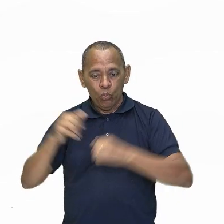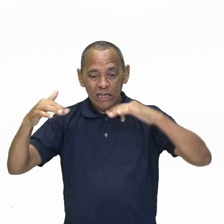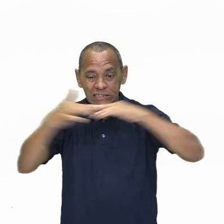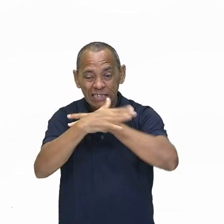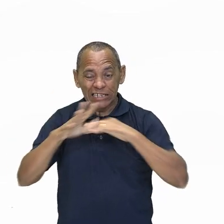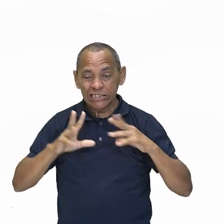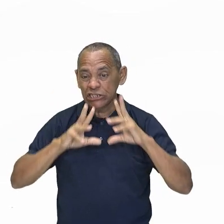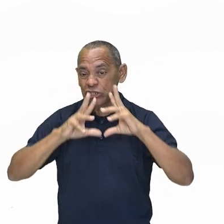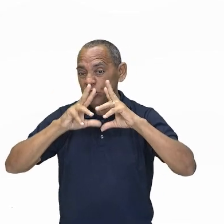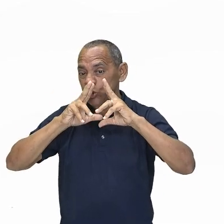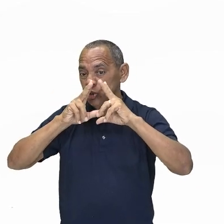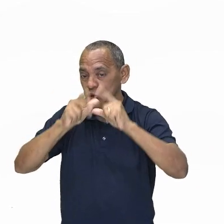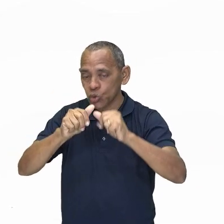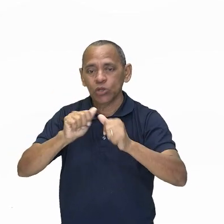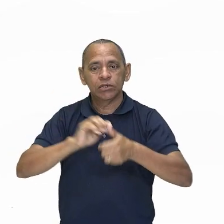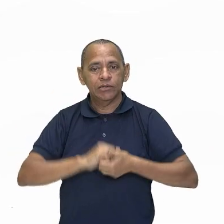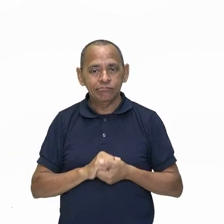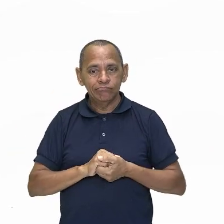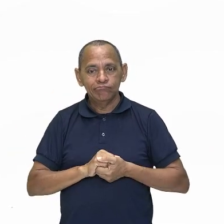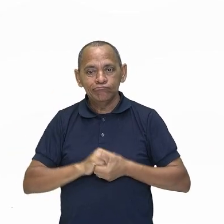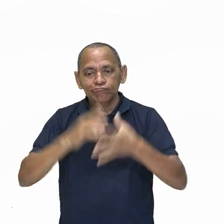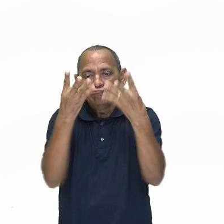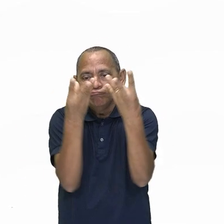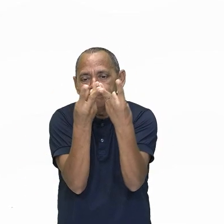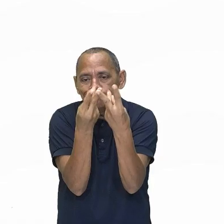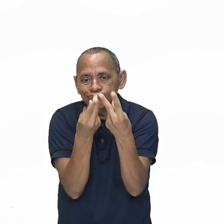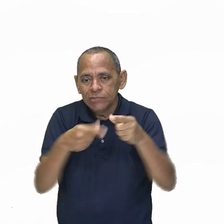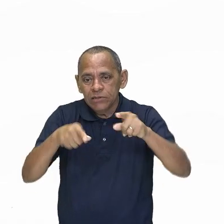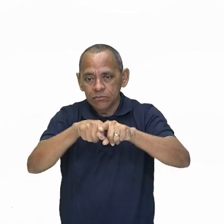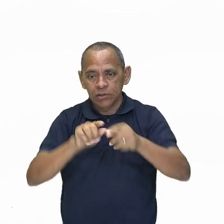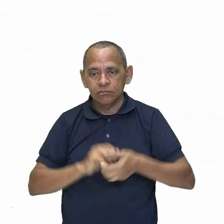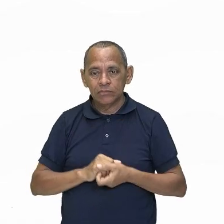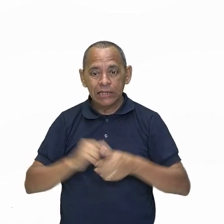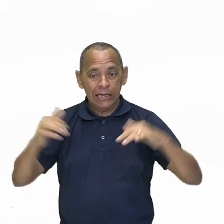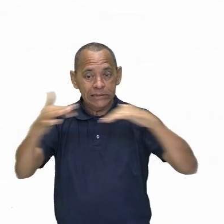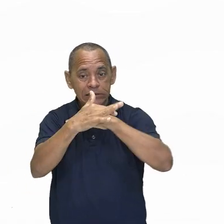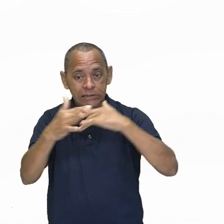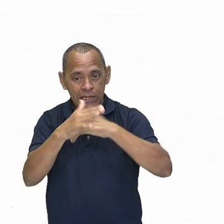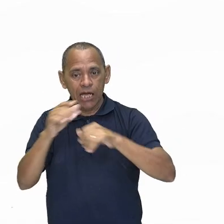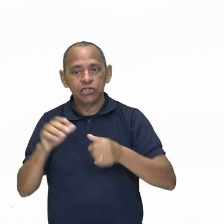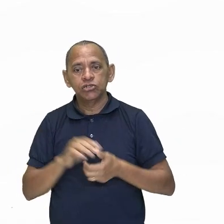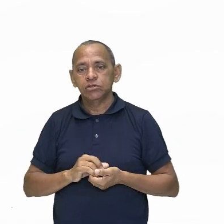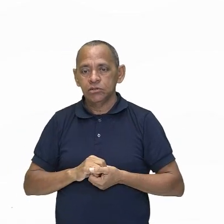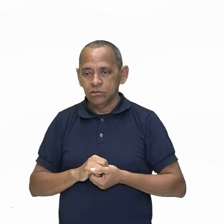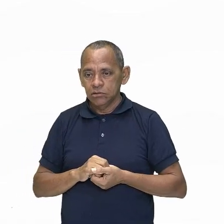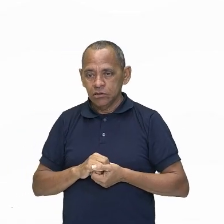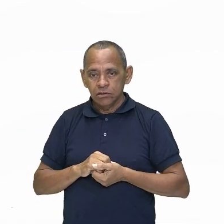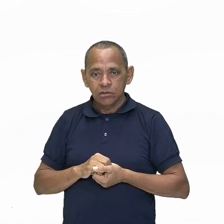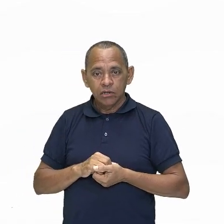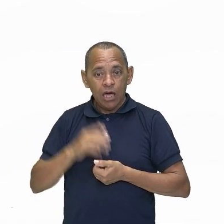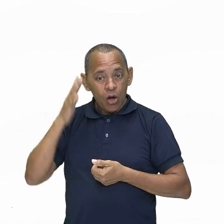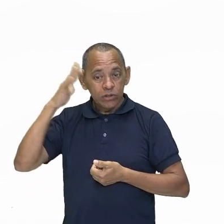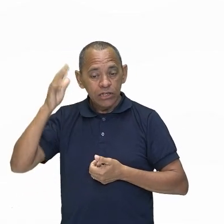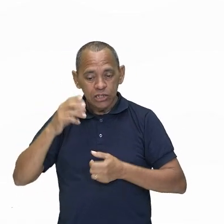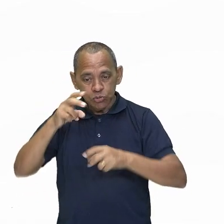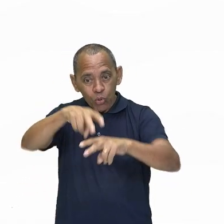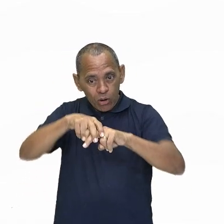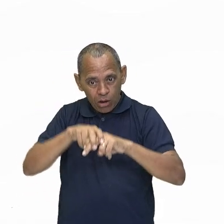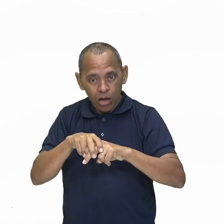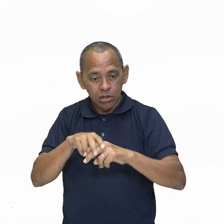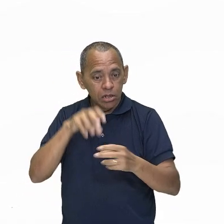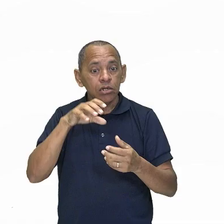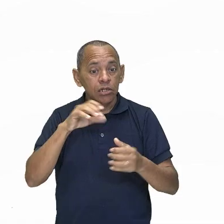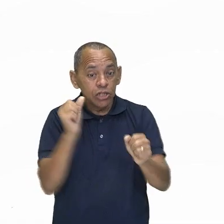da usina que levava o próprio nome da cidade, já que a cidade surge pela construção da usina lá. Chernobyl é um exemplo de um